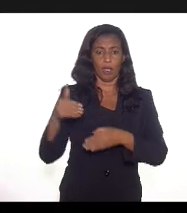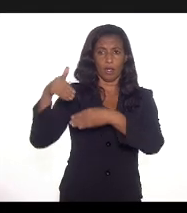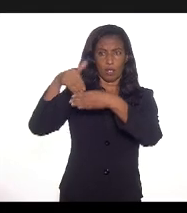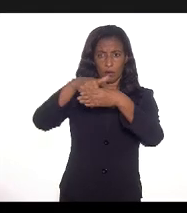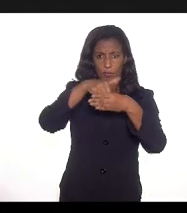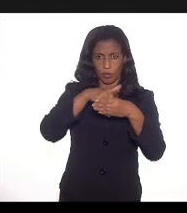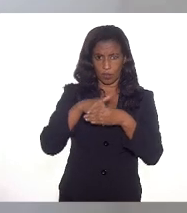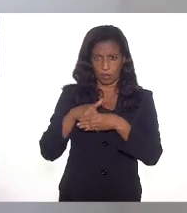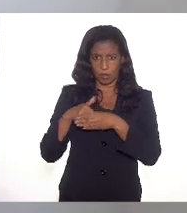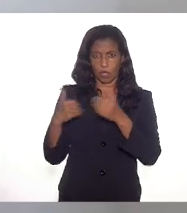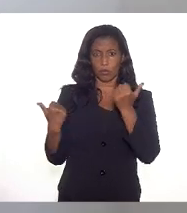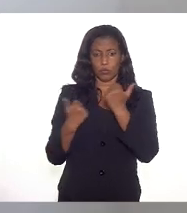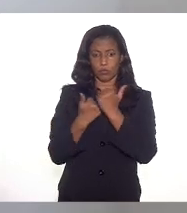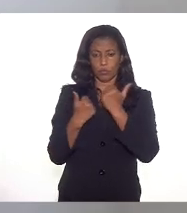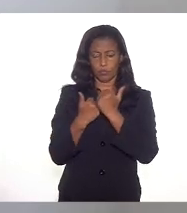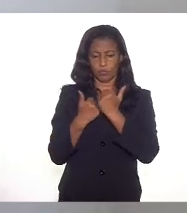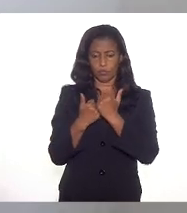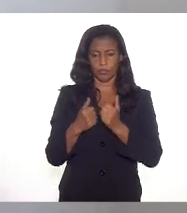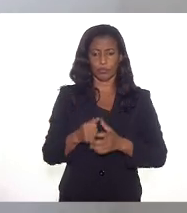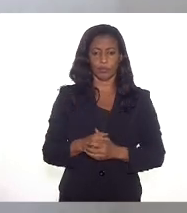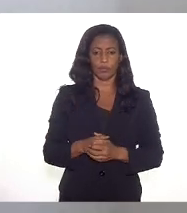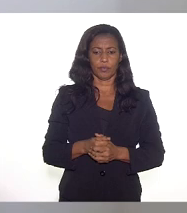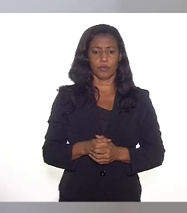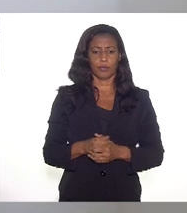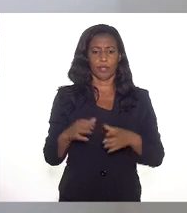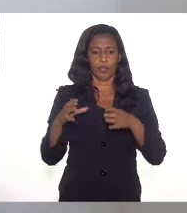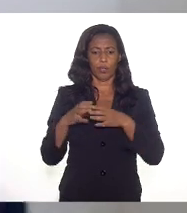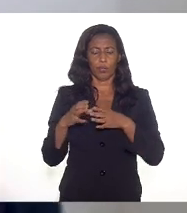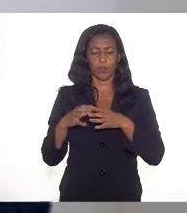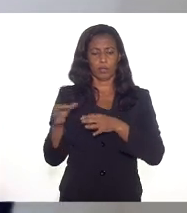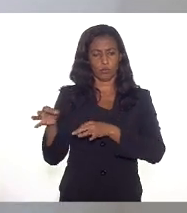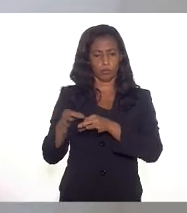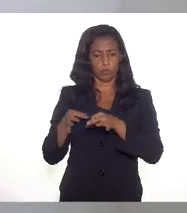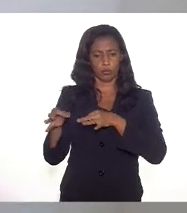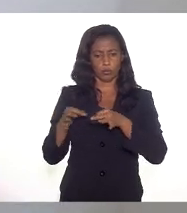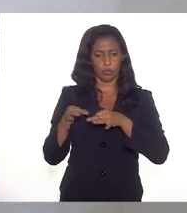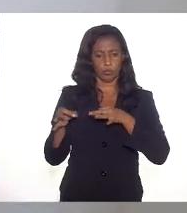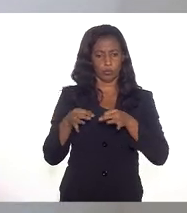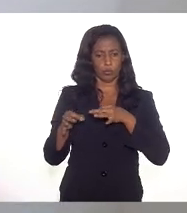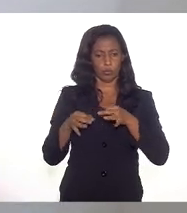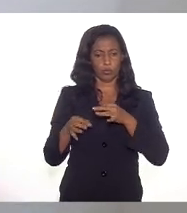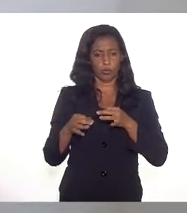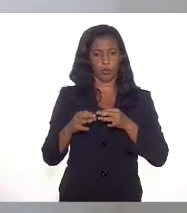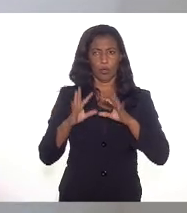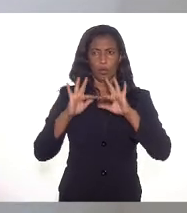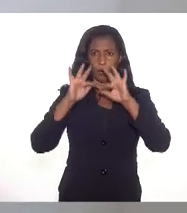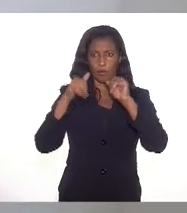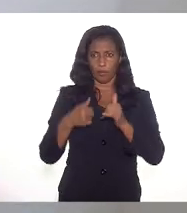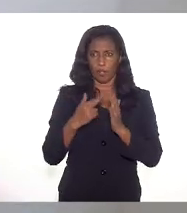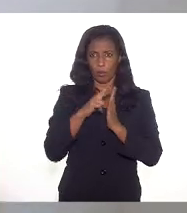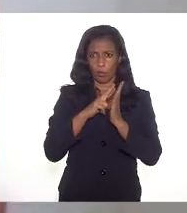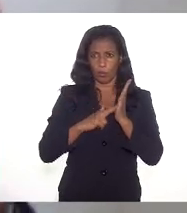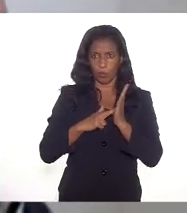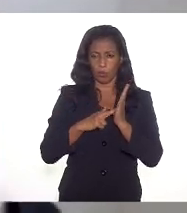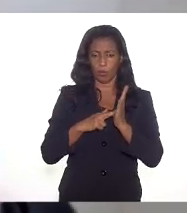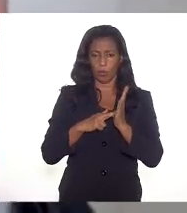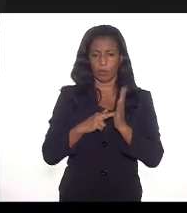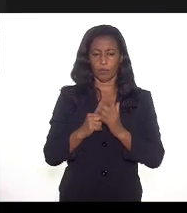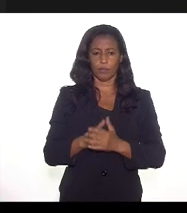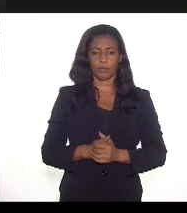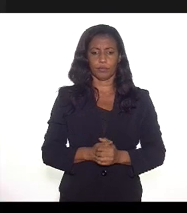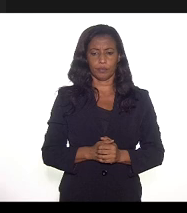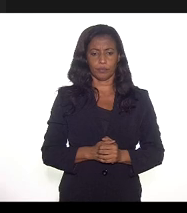votação, substitutivo da Comissão de Constituição e Justiça, conforme a final de redação que a presidência defere. Se eu acho que aprovo, Marisa, como